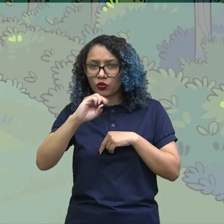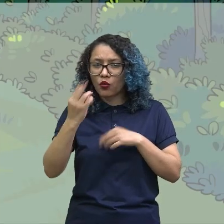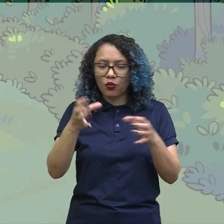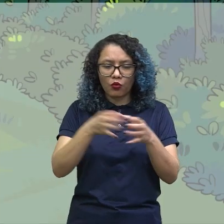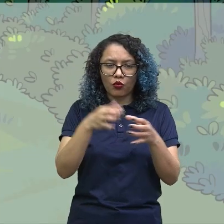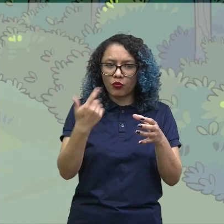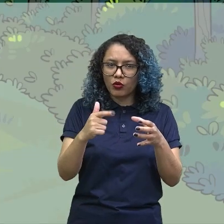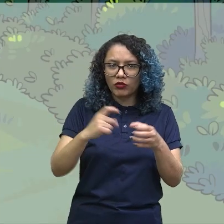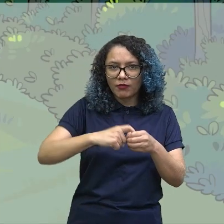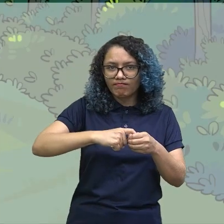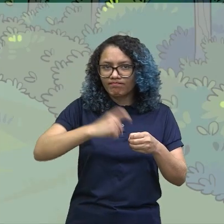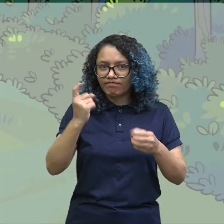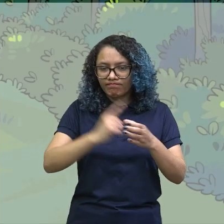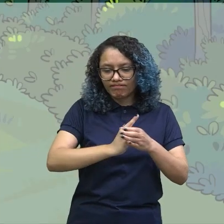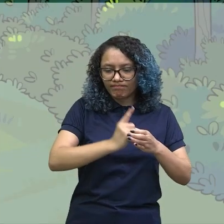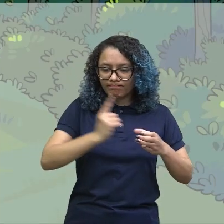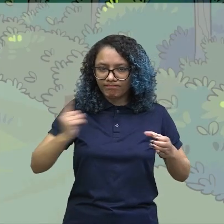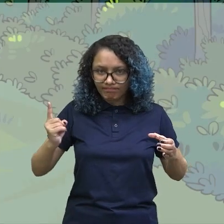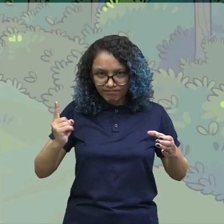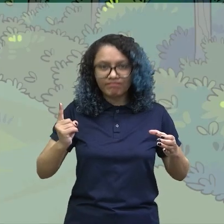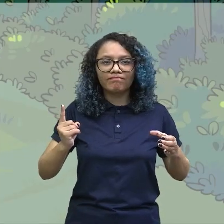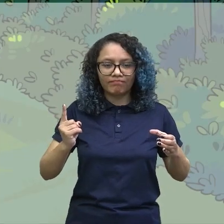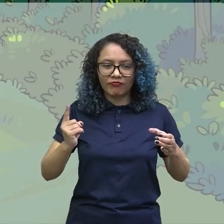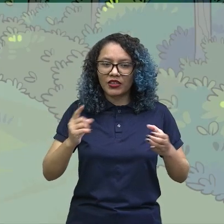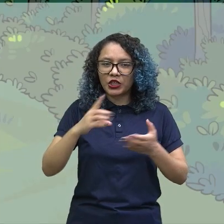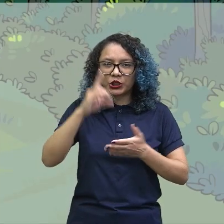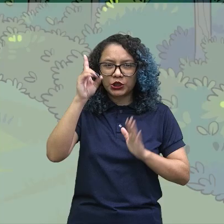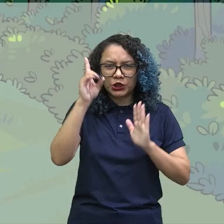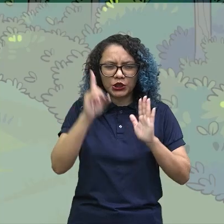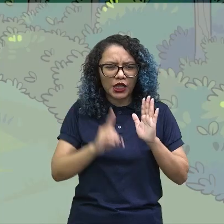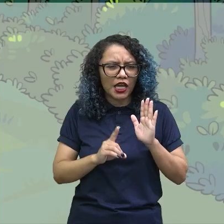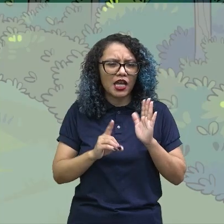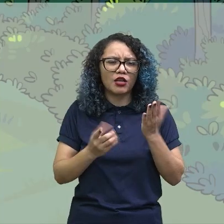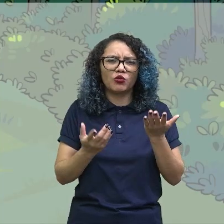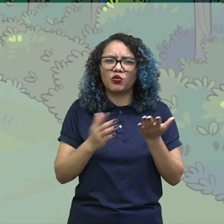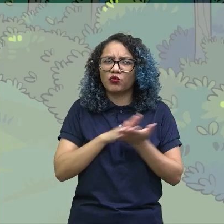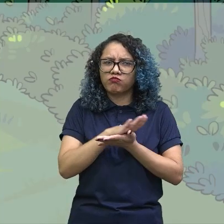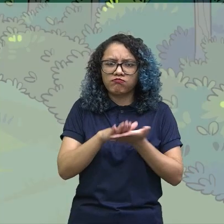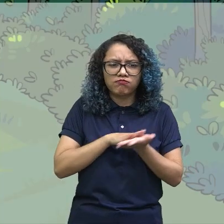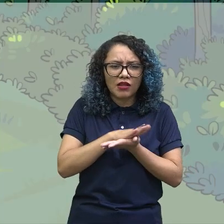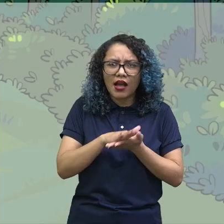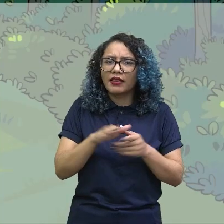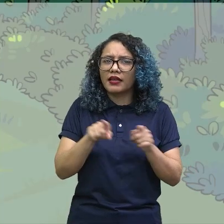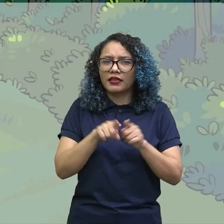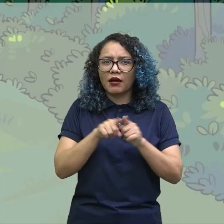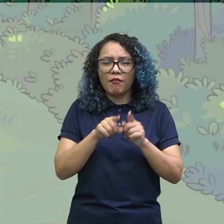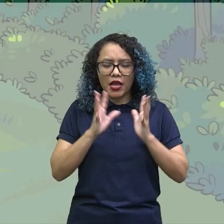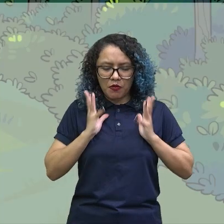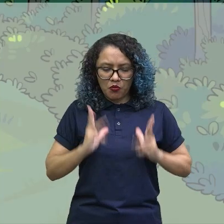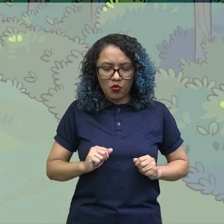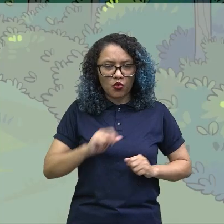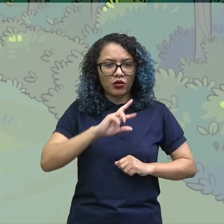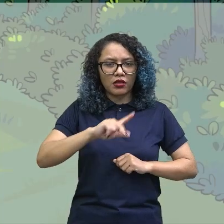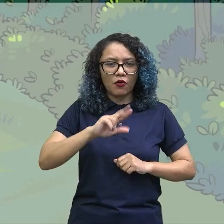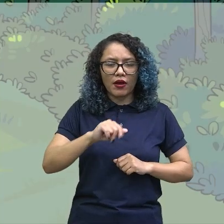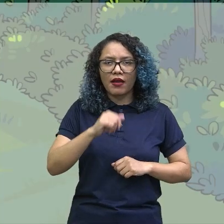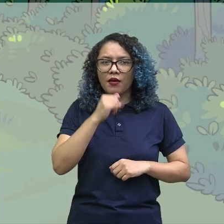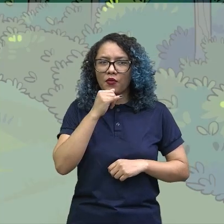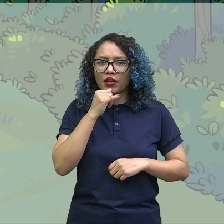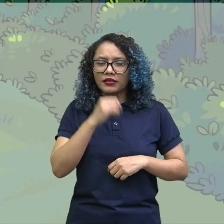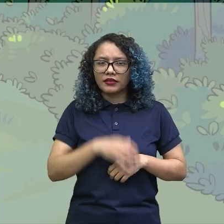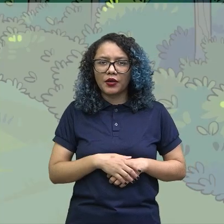Pessoas totalmente excluídas de direitos e considerados impuros, né, que nem a sombra deles